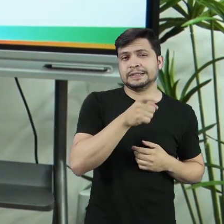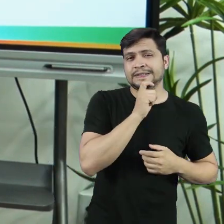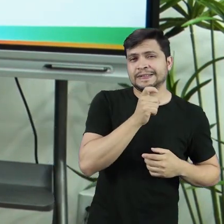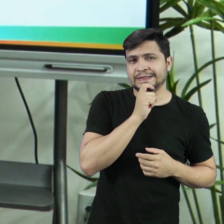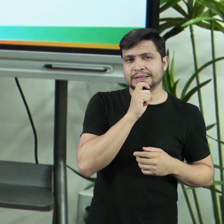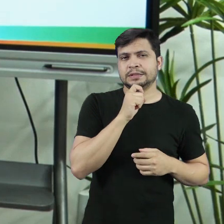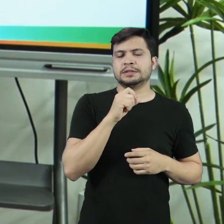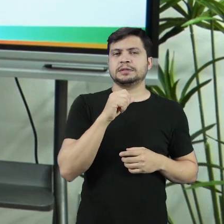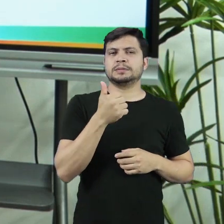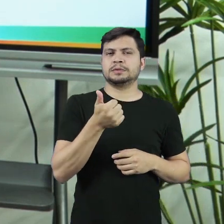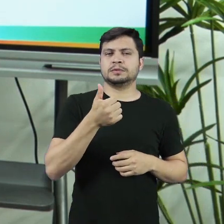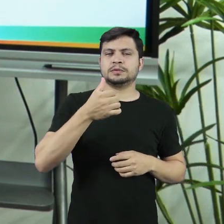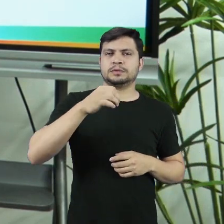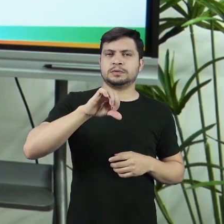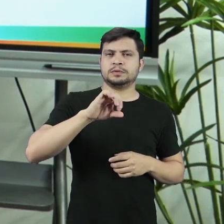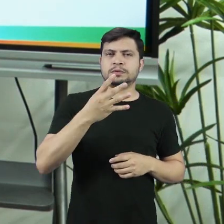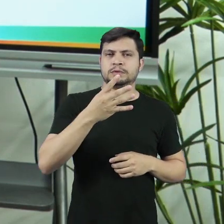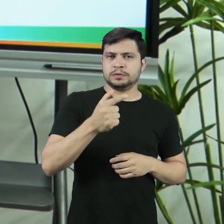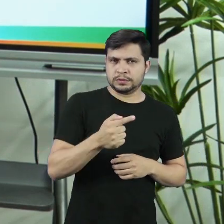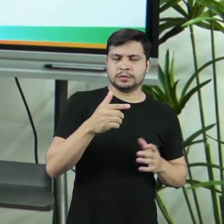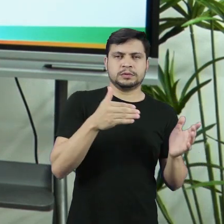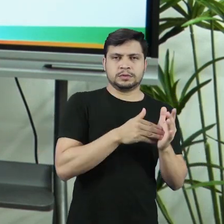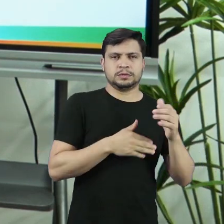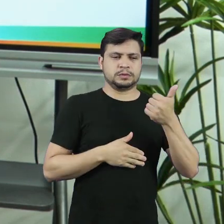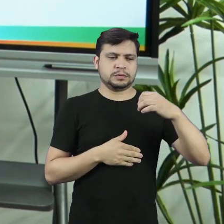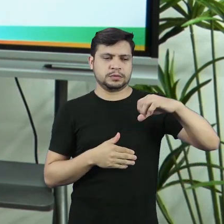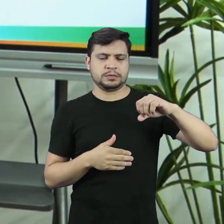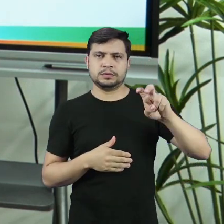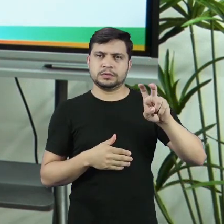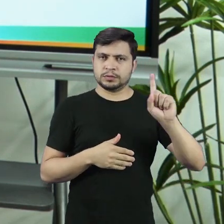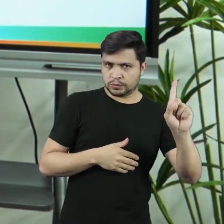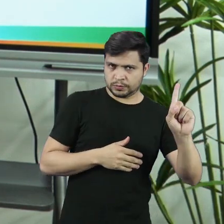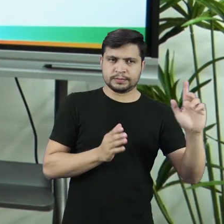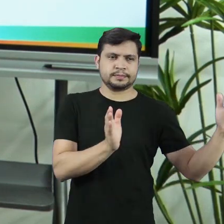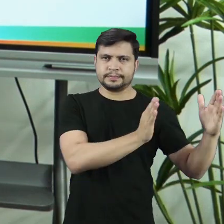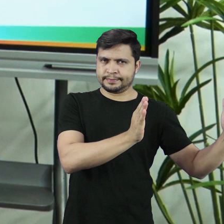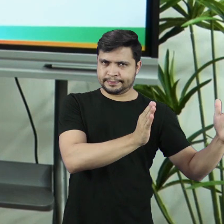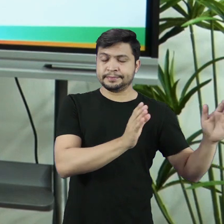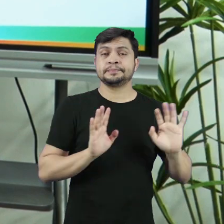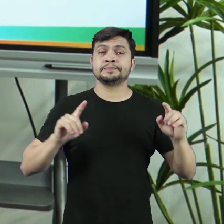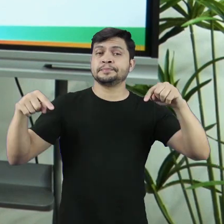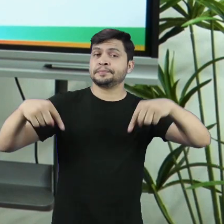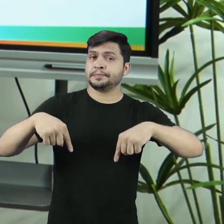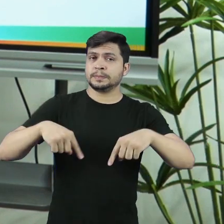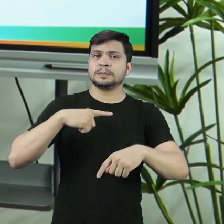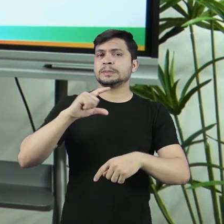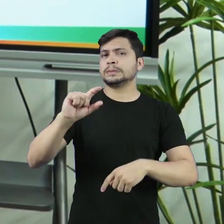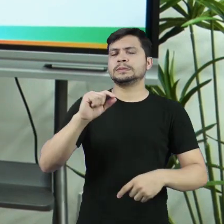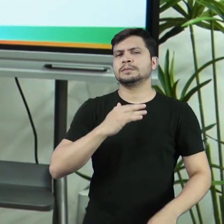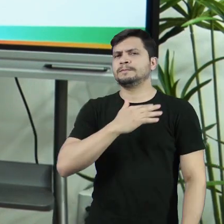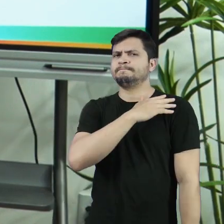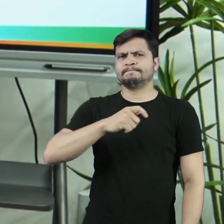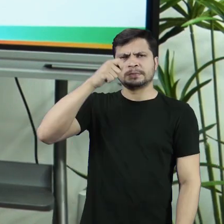tem dentro desse arco temporal um período que na história do Brasil fica conhecido como ditadura civil-militar. A